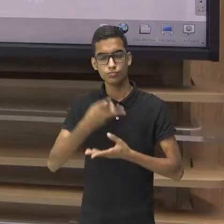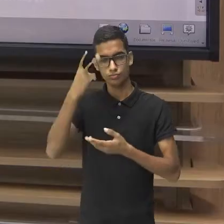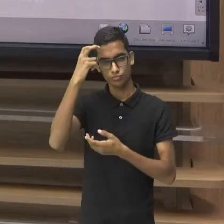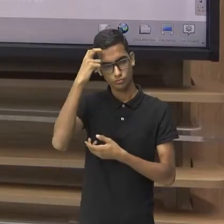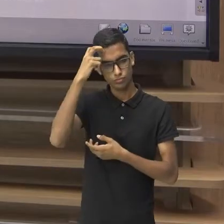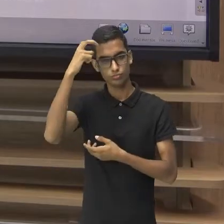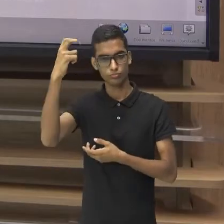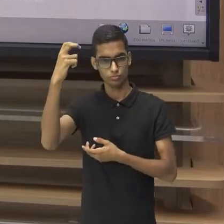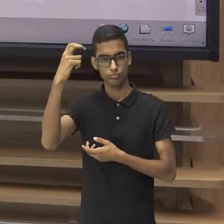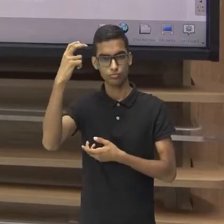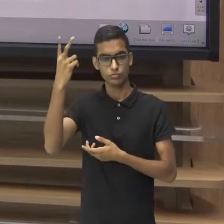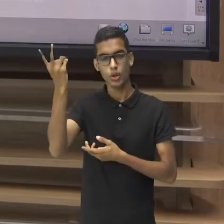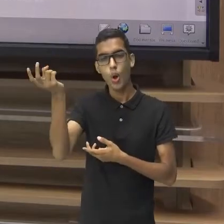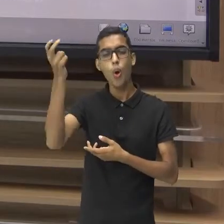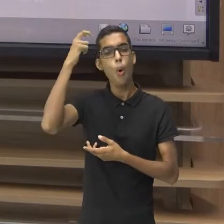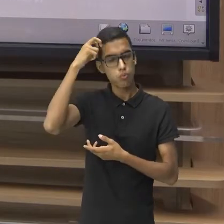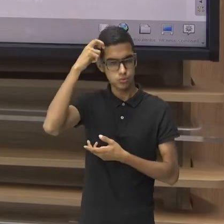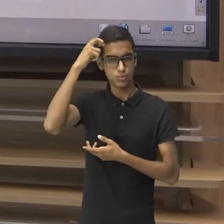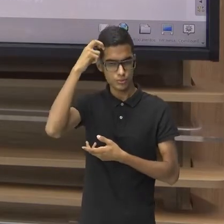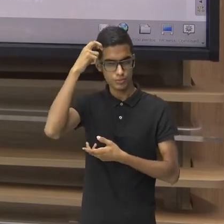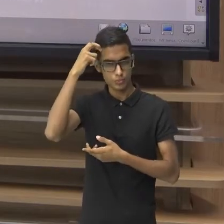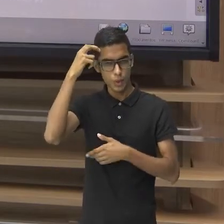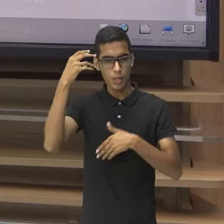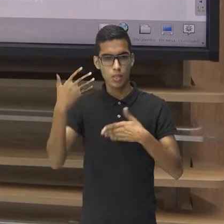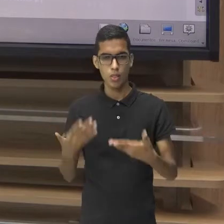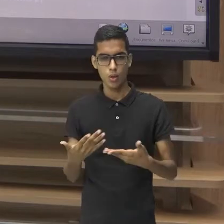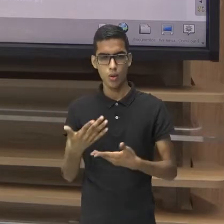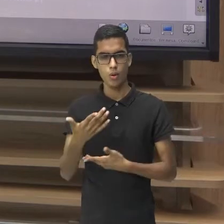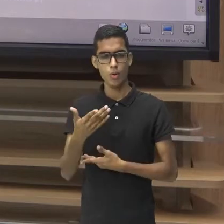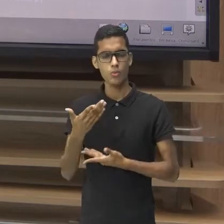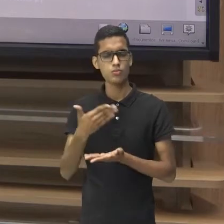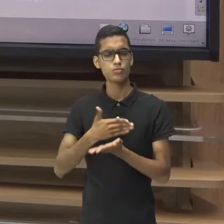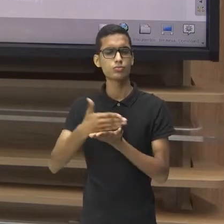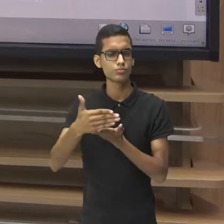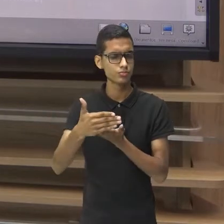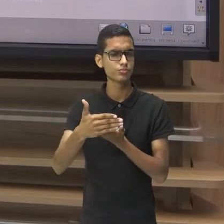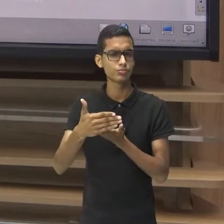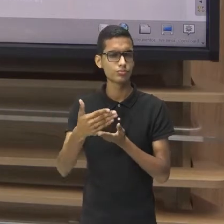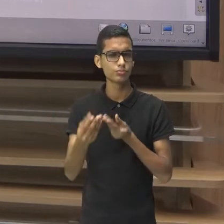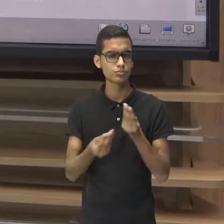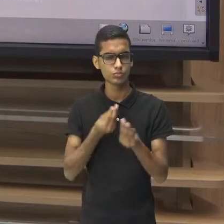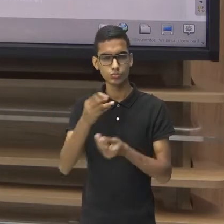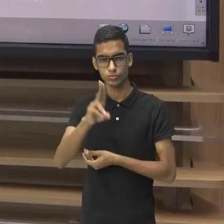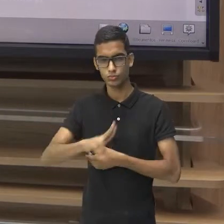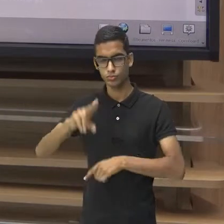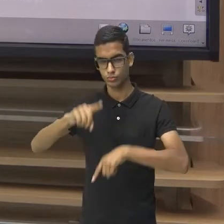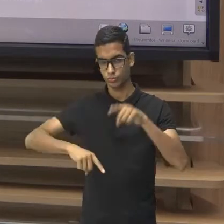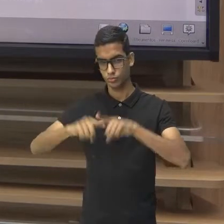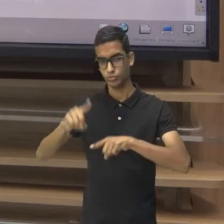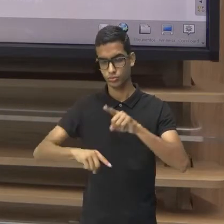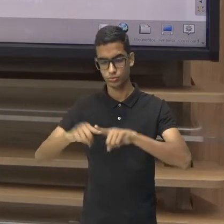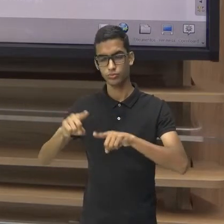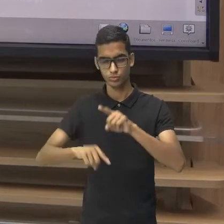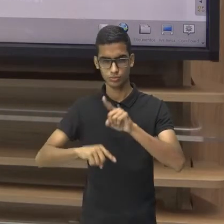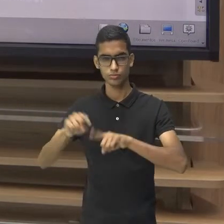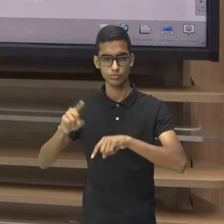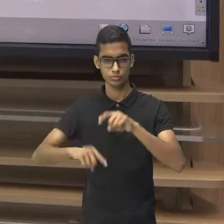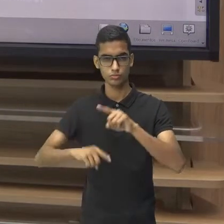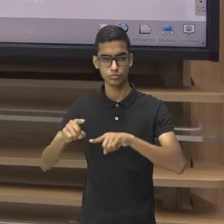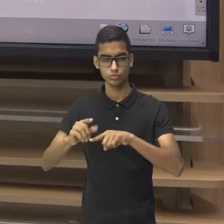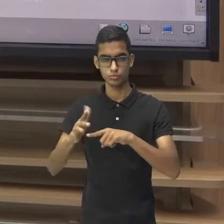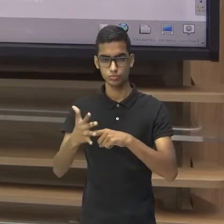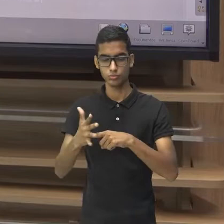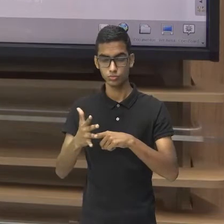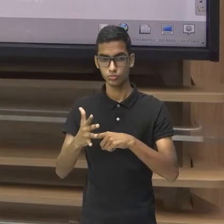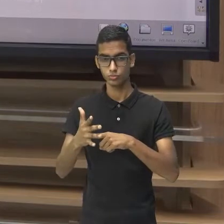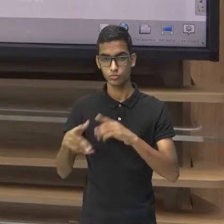formatada, começa a ser feita através de equipamentos, através da indústria. E um